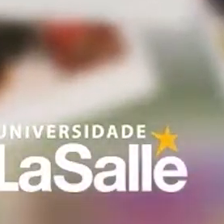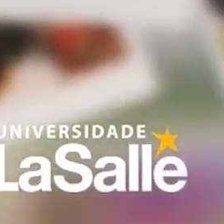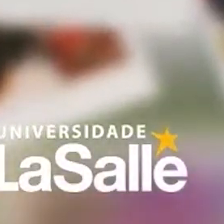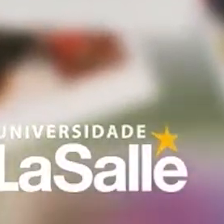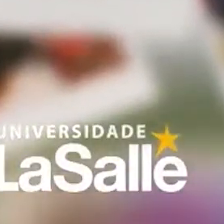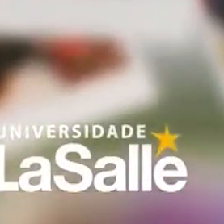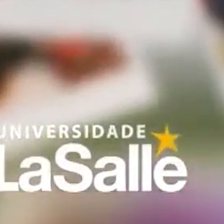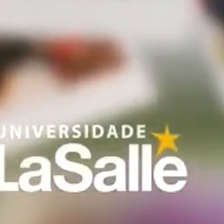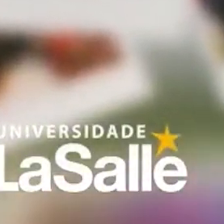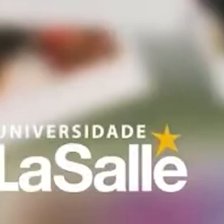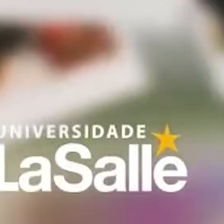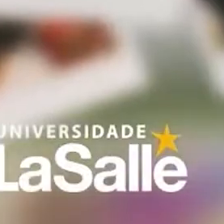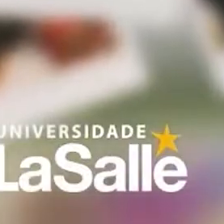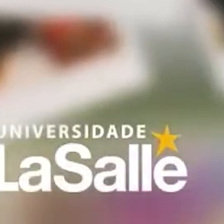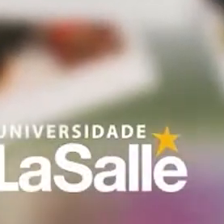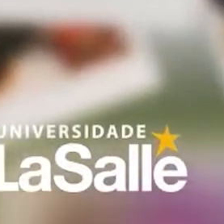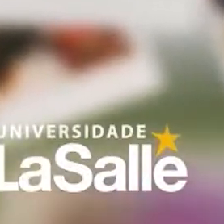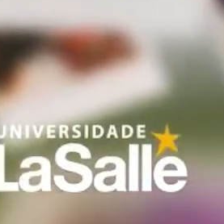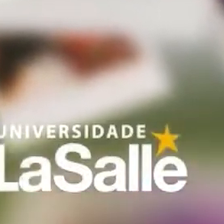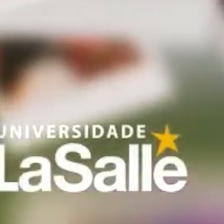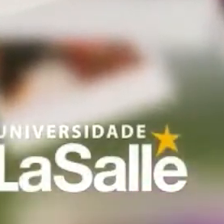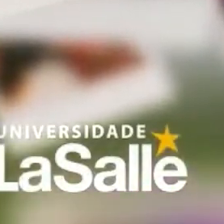agradecer. Você é